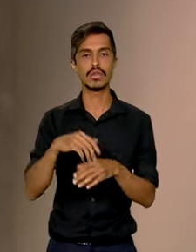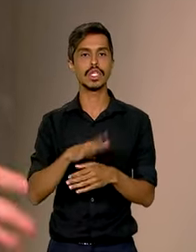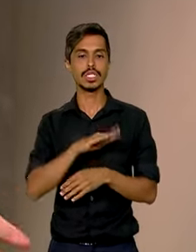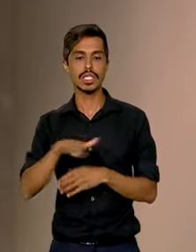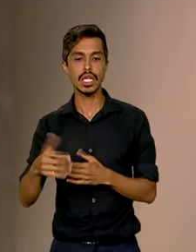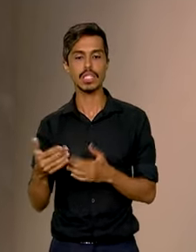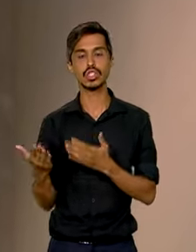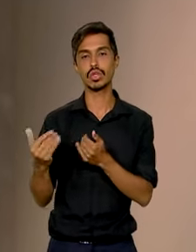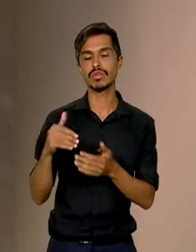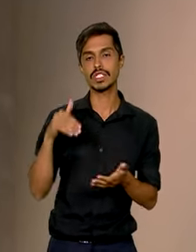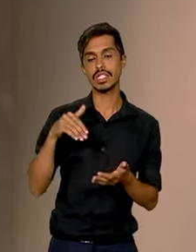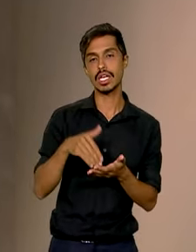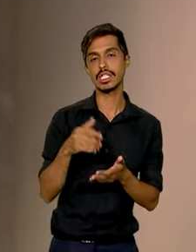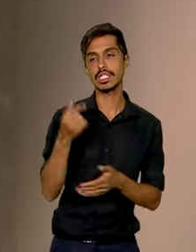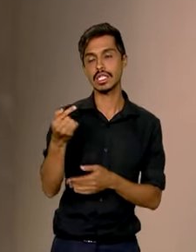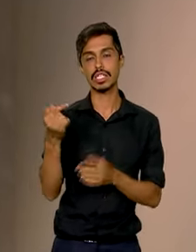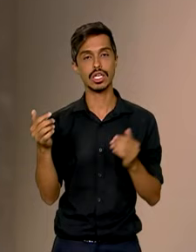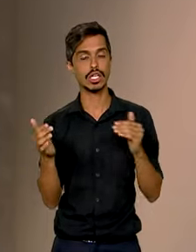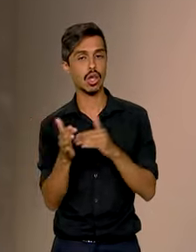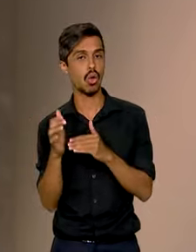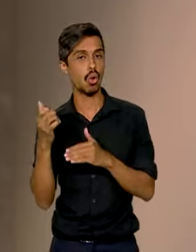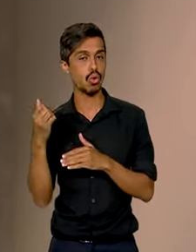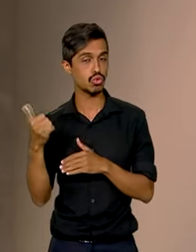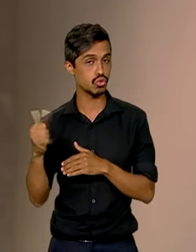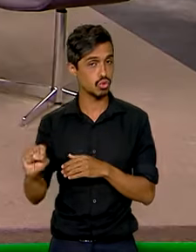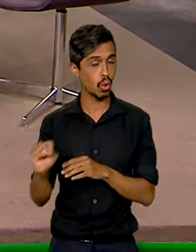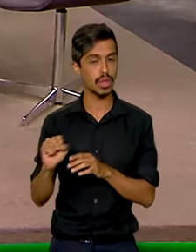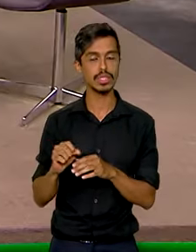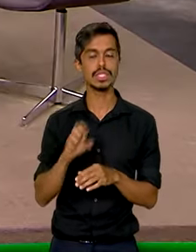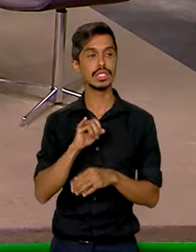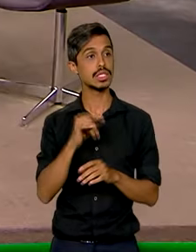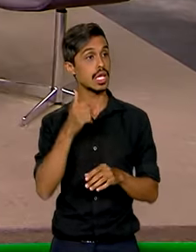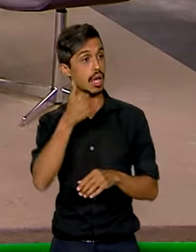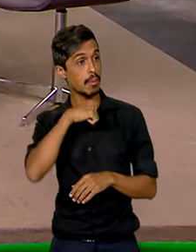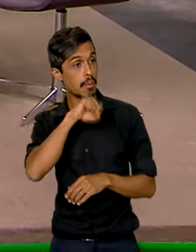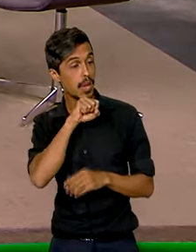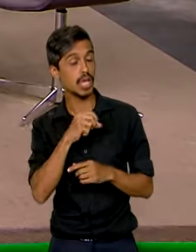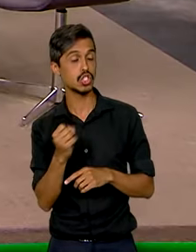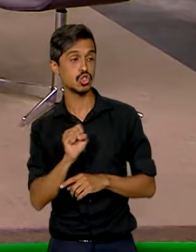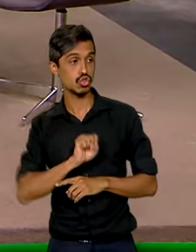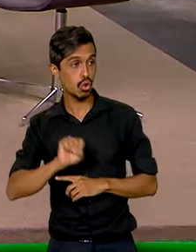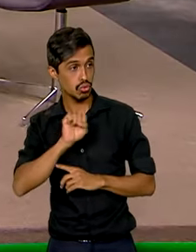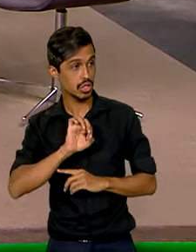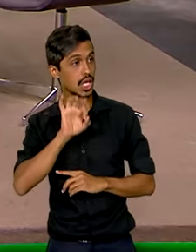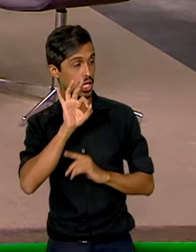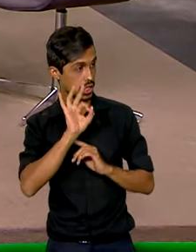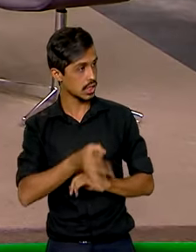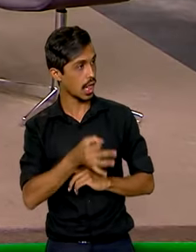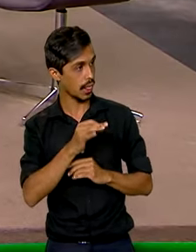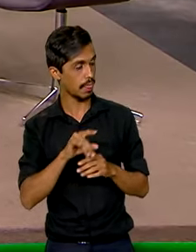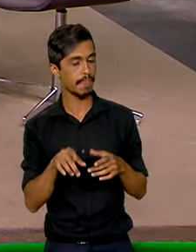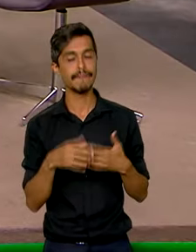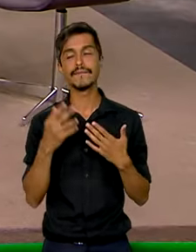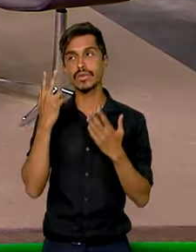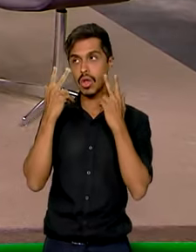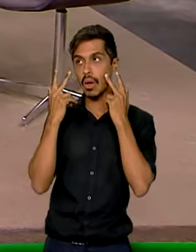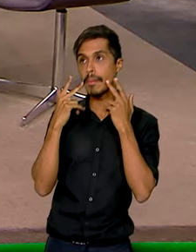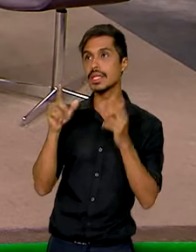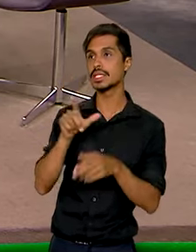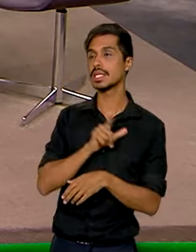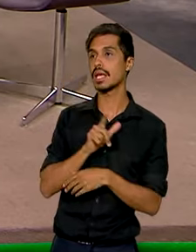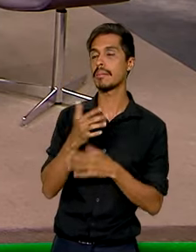e jovens de 7 a 18 anos. Se é mãe solteira, né? Isso também, a mãe cuidando de um lar, né? Normalmente, a gente tem uma média